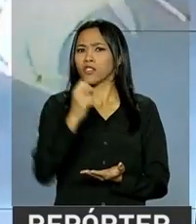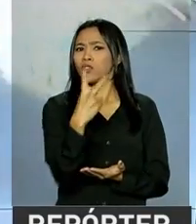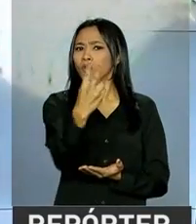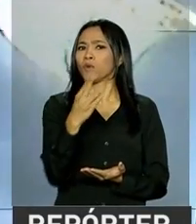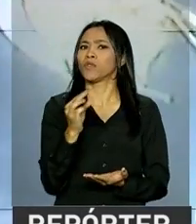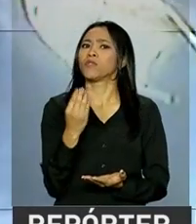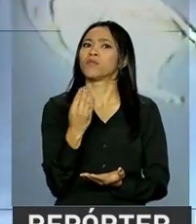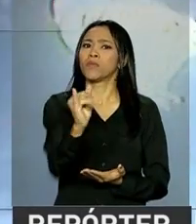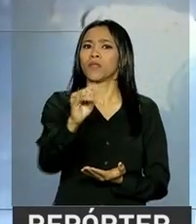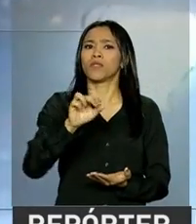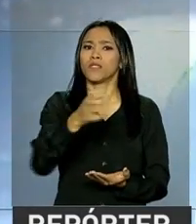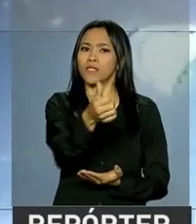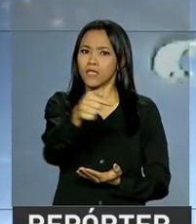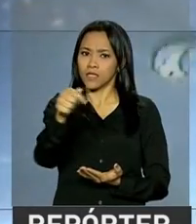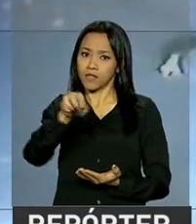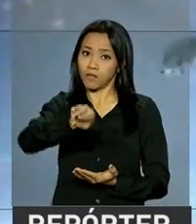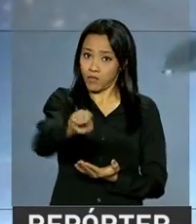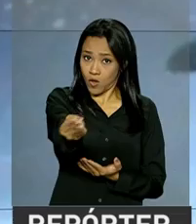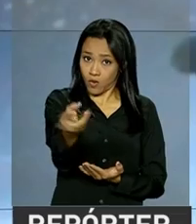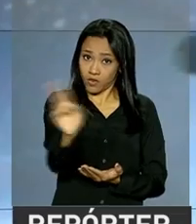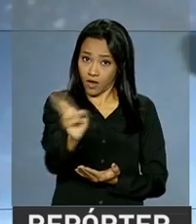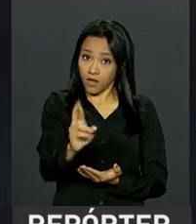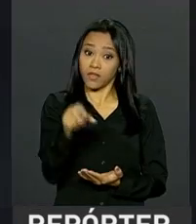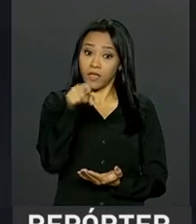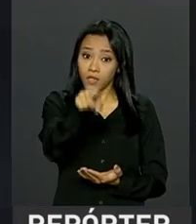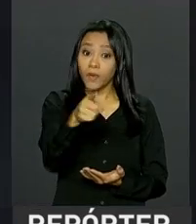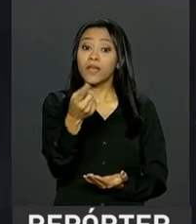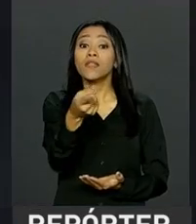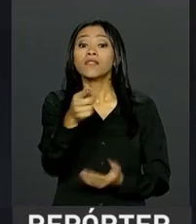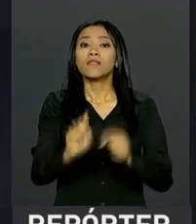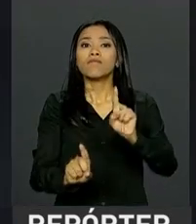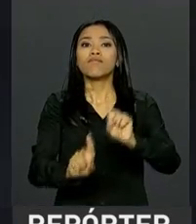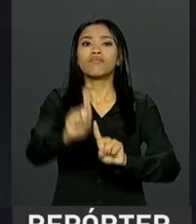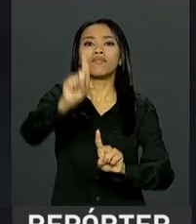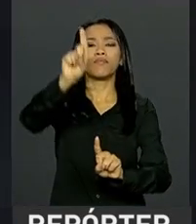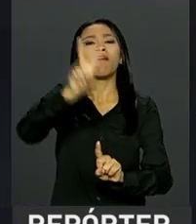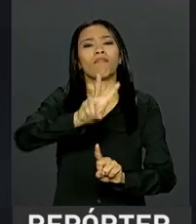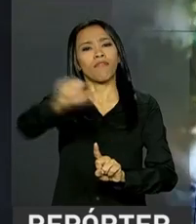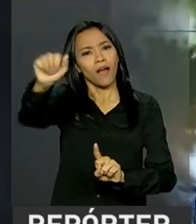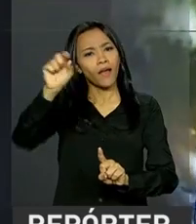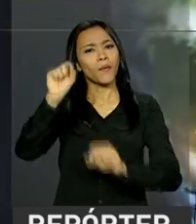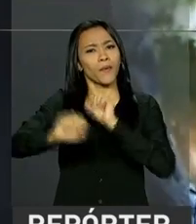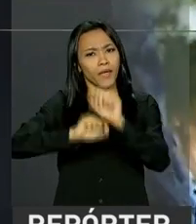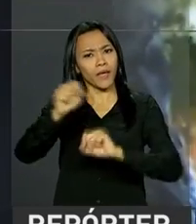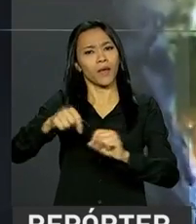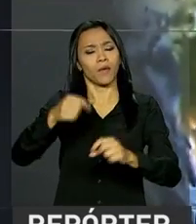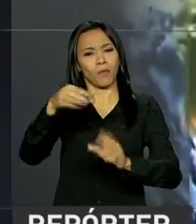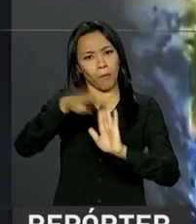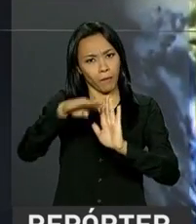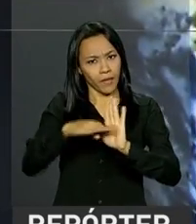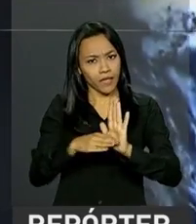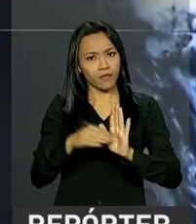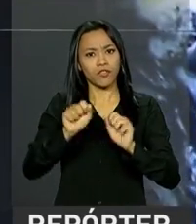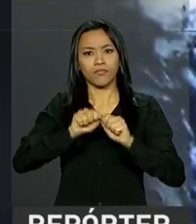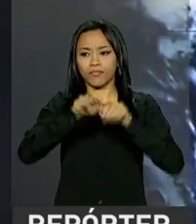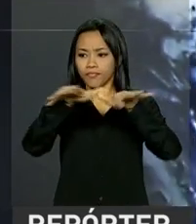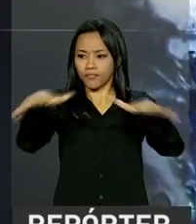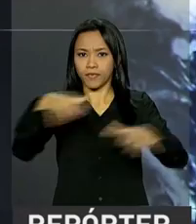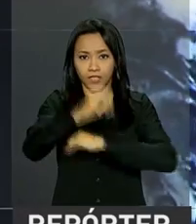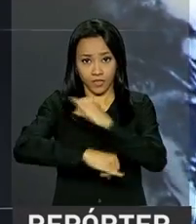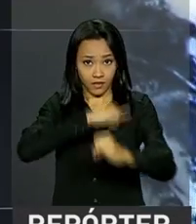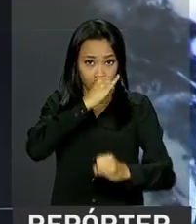Bilhões 700 milhões deais o satélite vai permitir a implementação do Plano Nacional de banda larga o equipamento